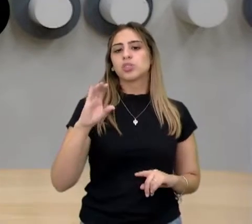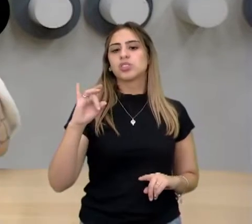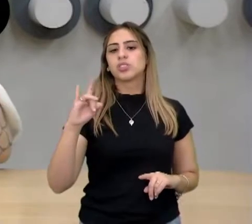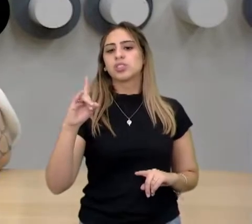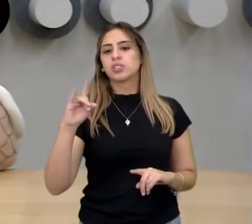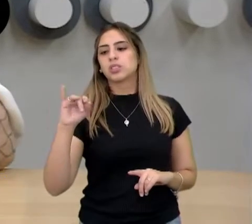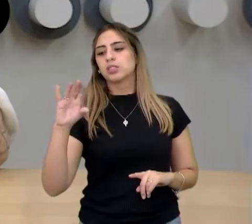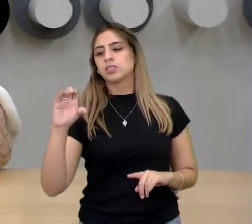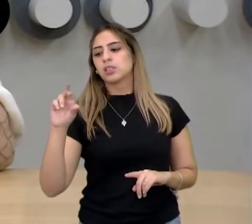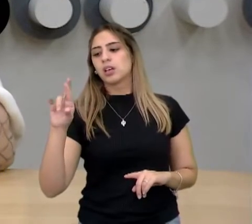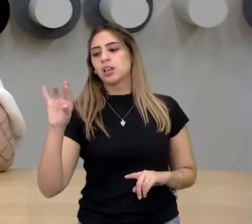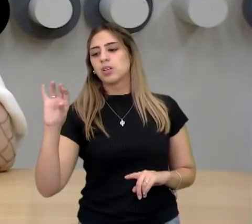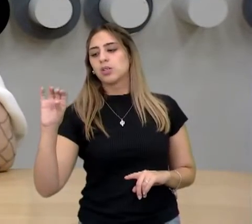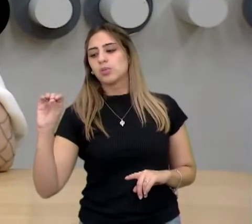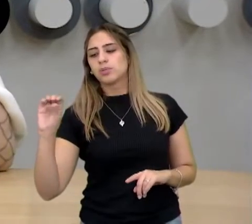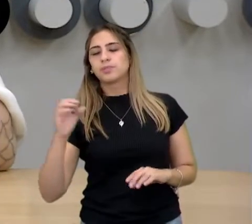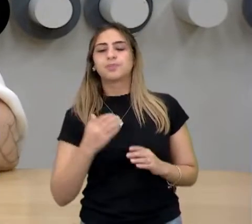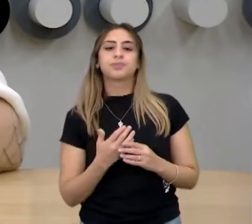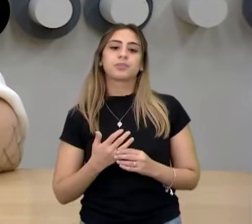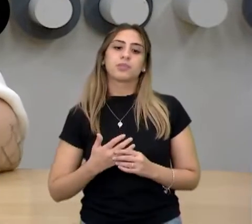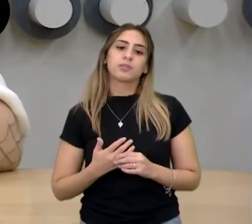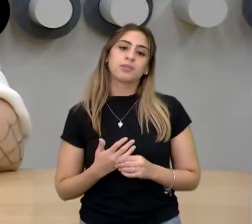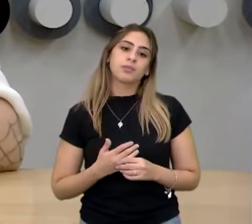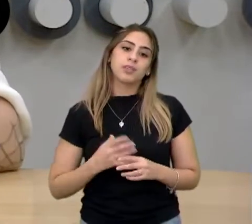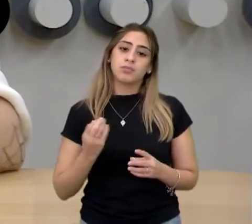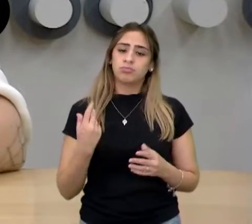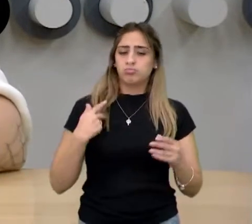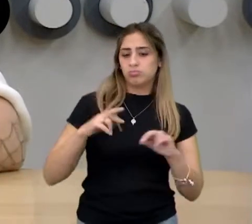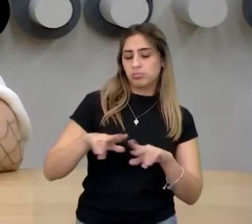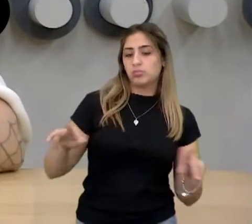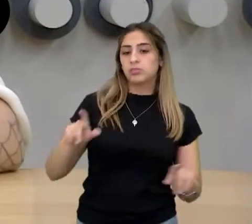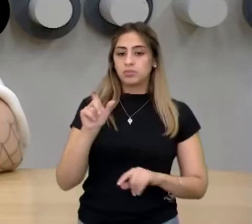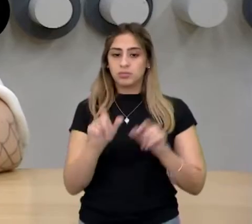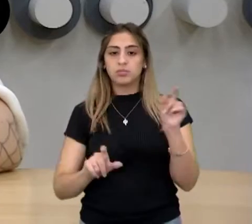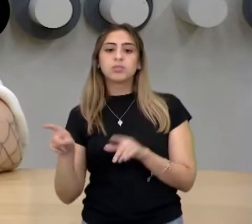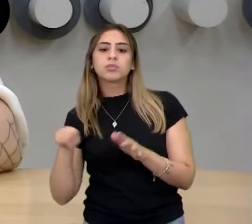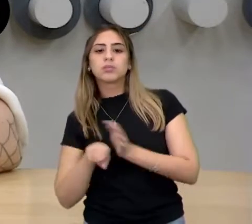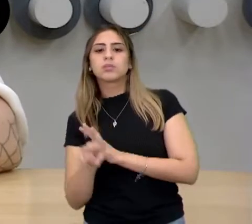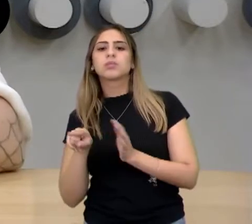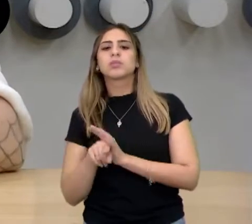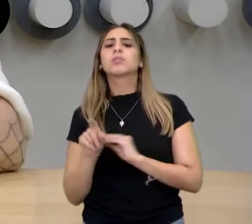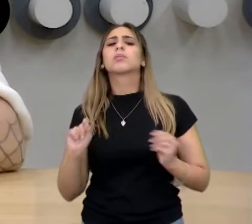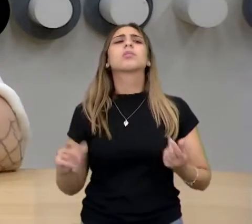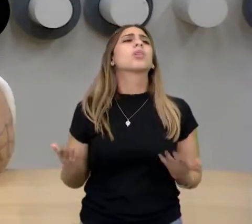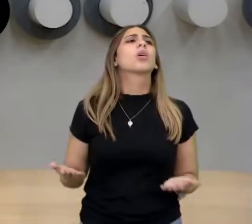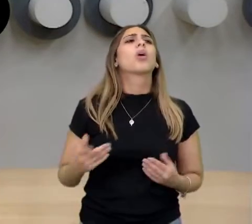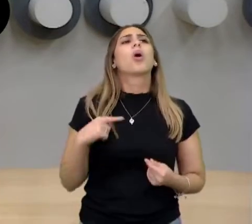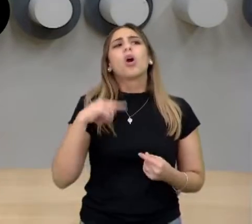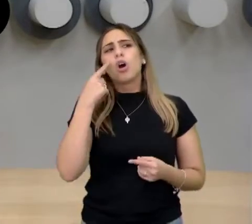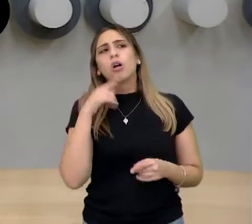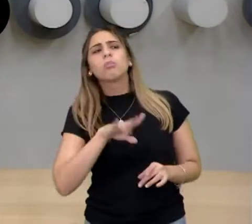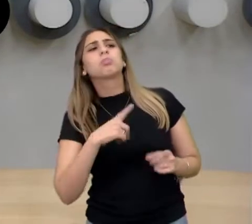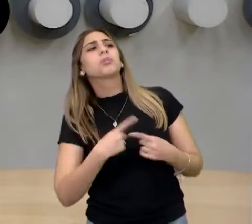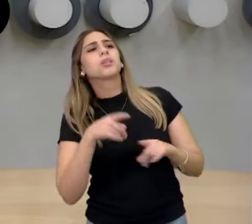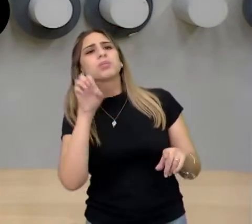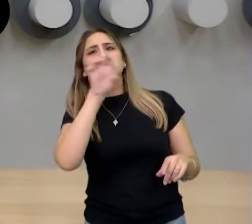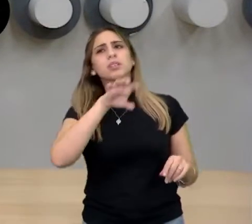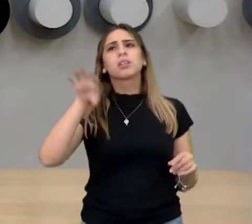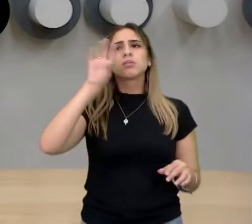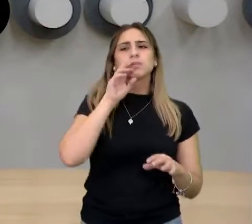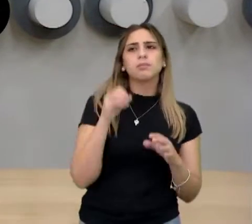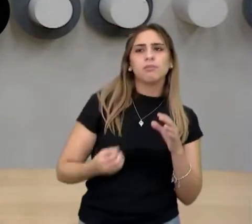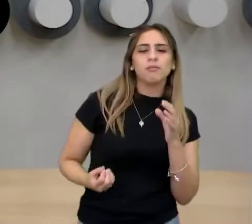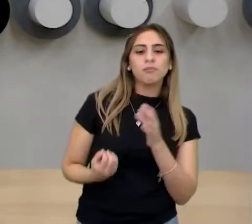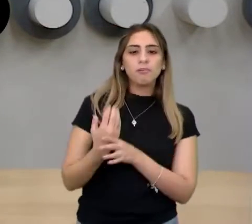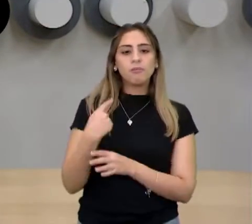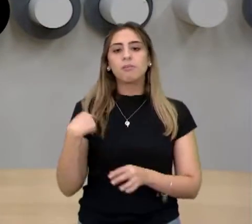tá certo? Então, muitas vezes diferentes autores se perguntaram o seguinte: olha só, por que o Estado surgiu? Porque